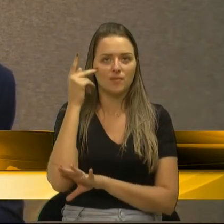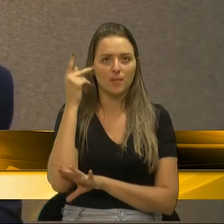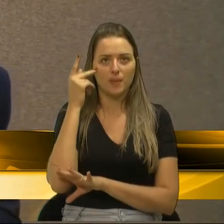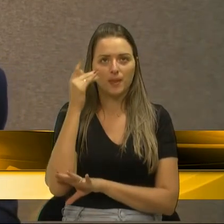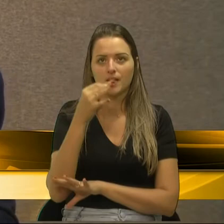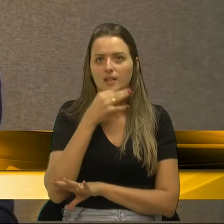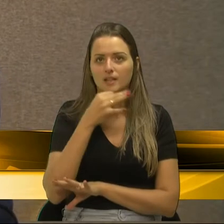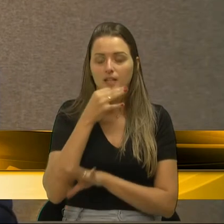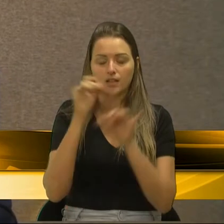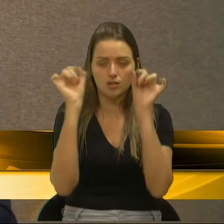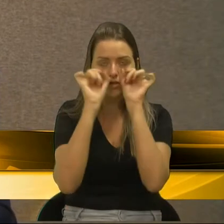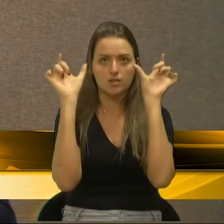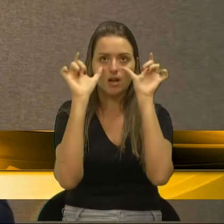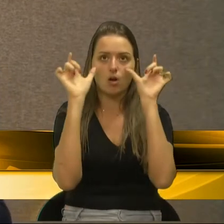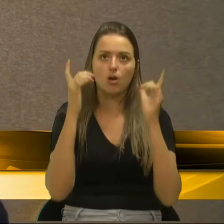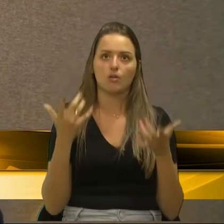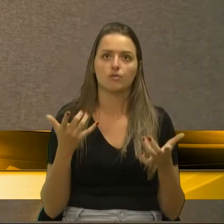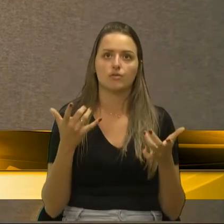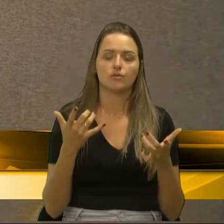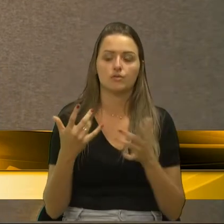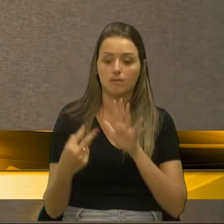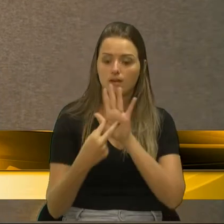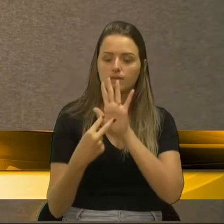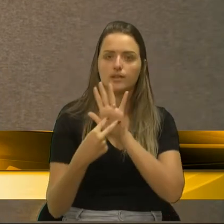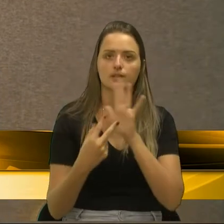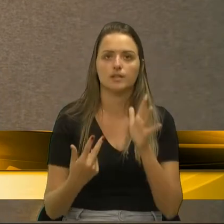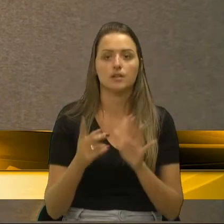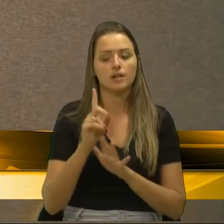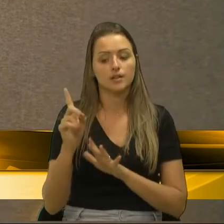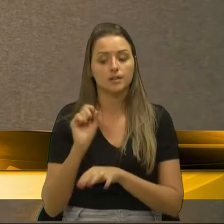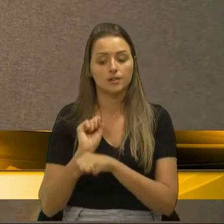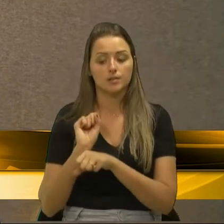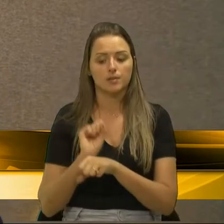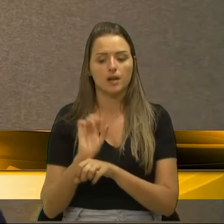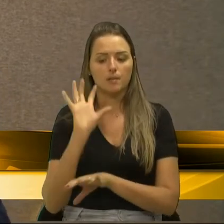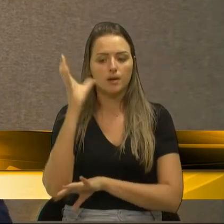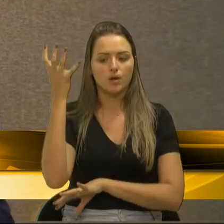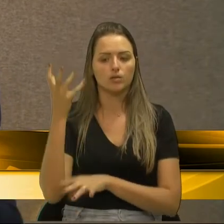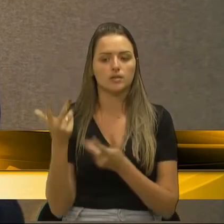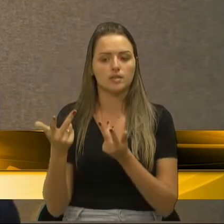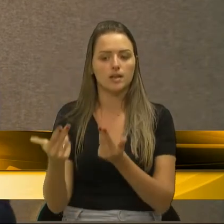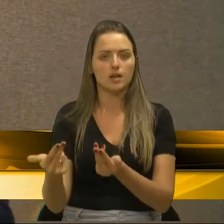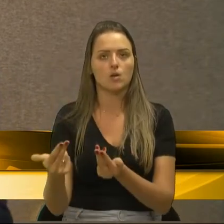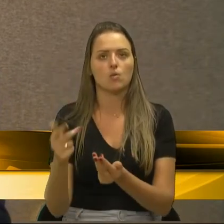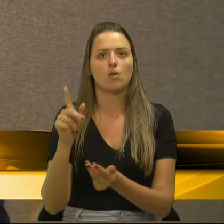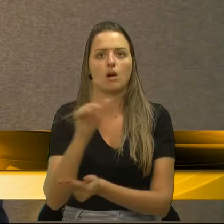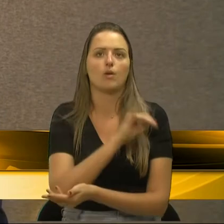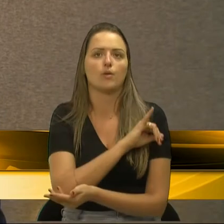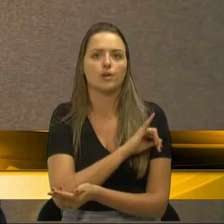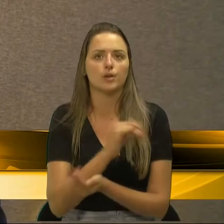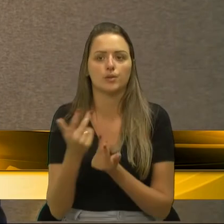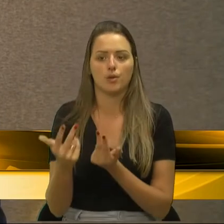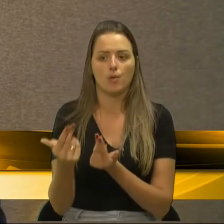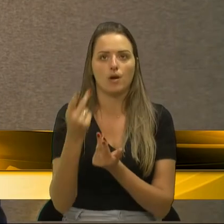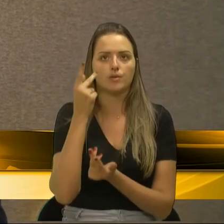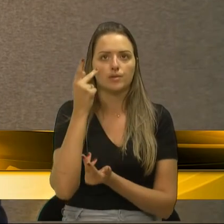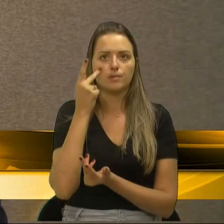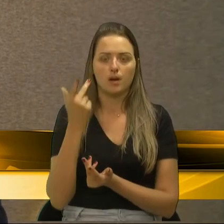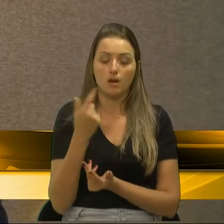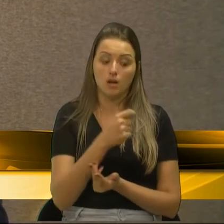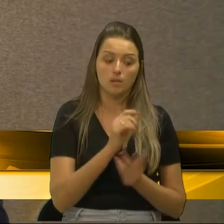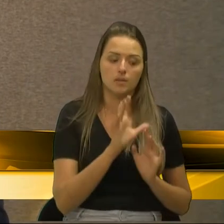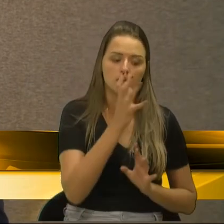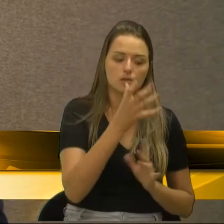se acorde. Não vamos esperar para ter uma situação praticamente insolúvel, porque o